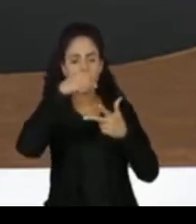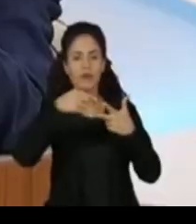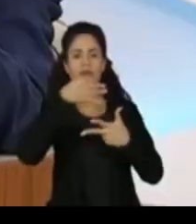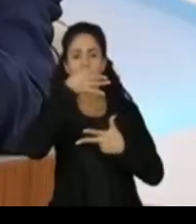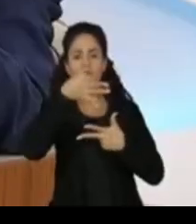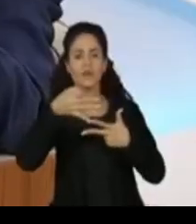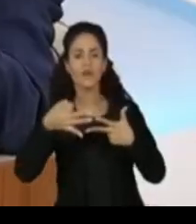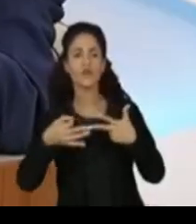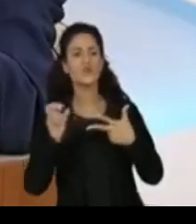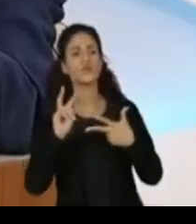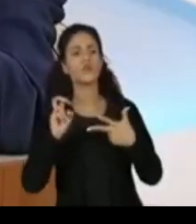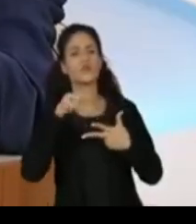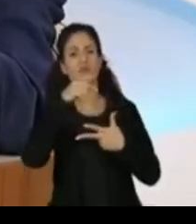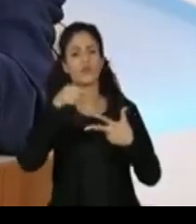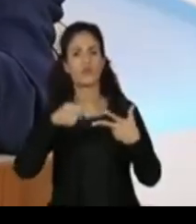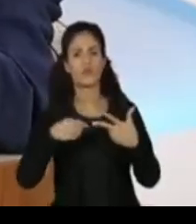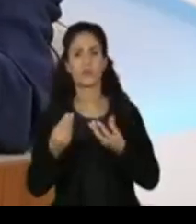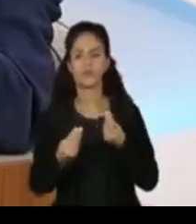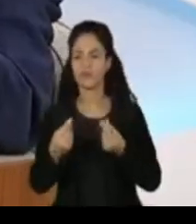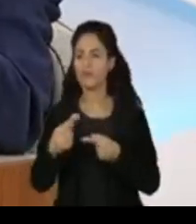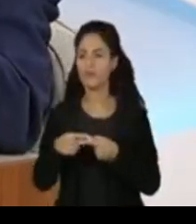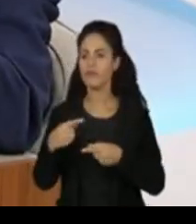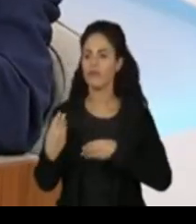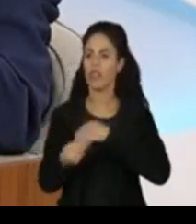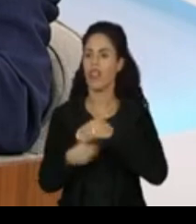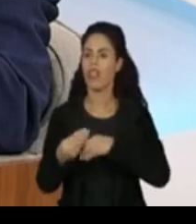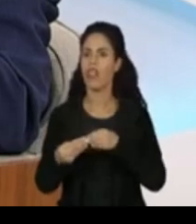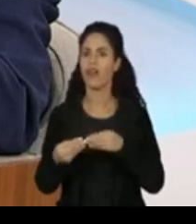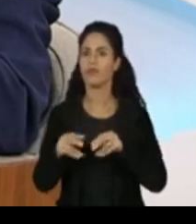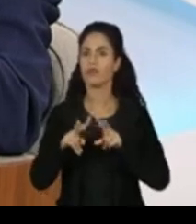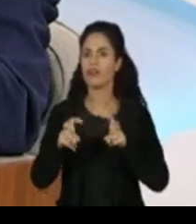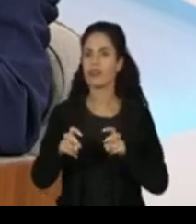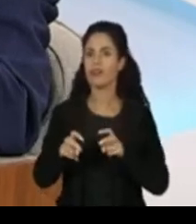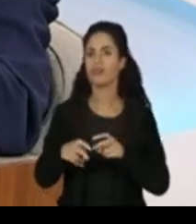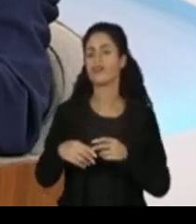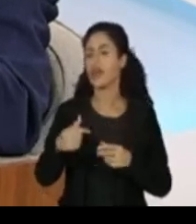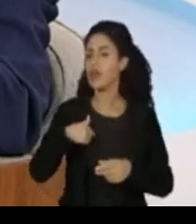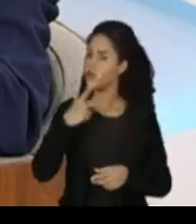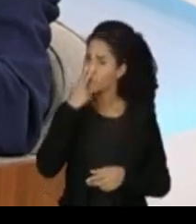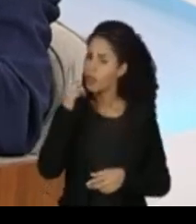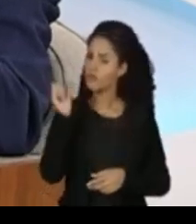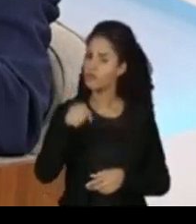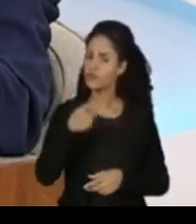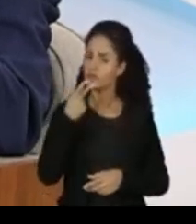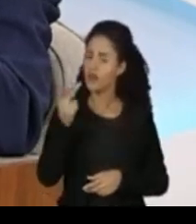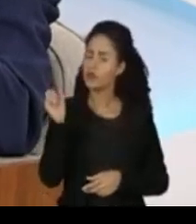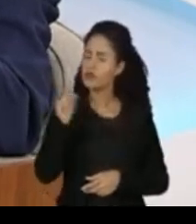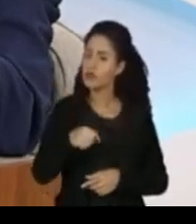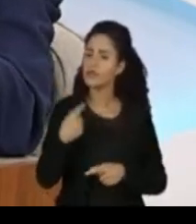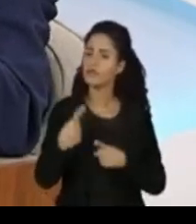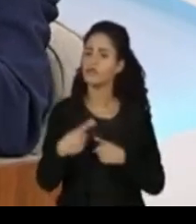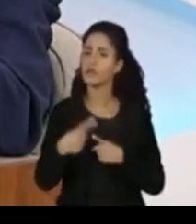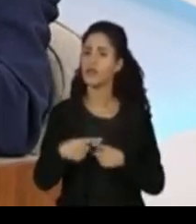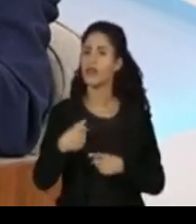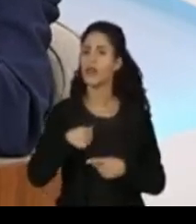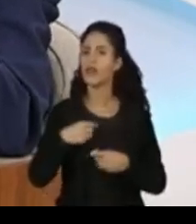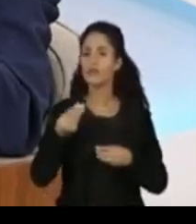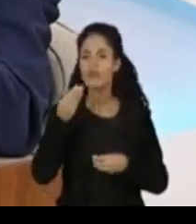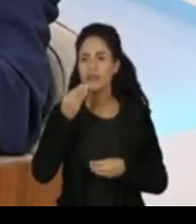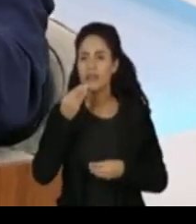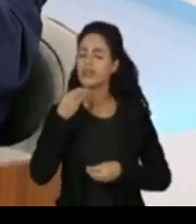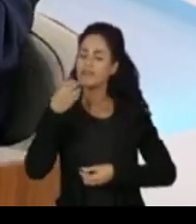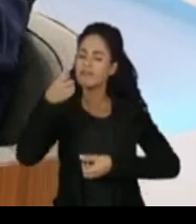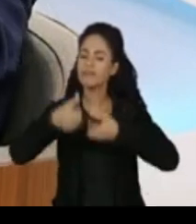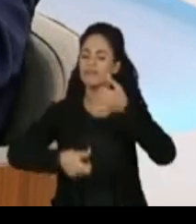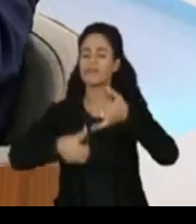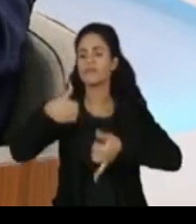assunto tá mal as pessoas até me dizem Olha não fala desse assunto não que é muito divisível mas eu falo porque eu tô tentando desempenhar o